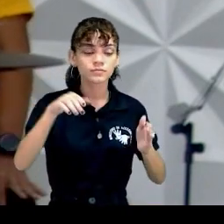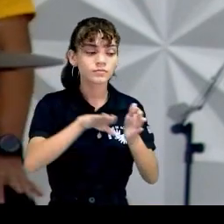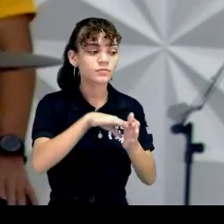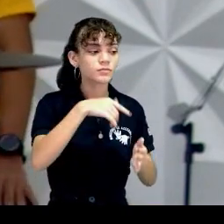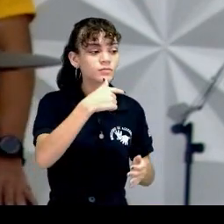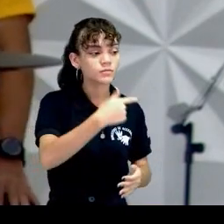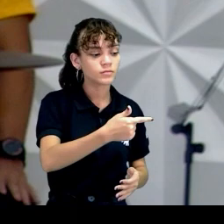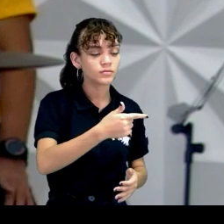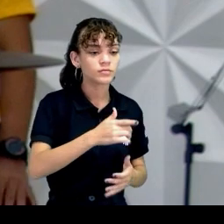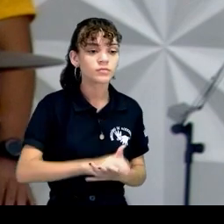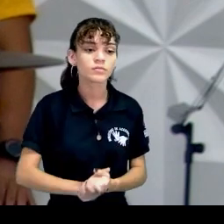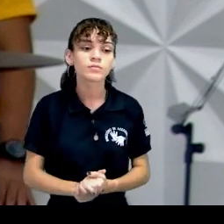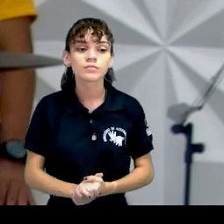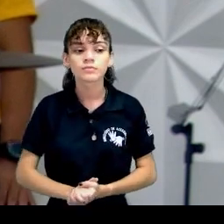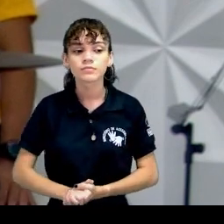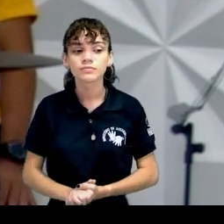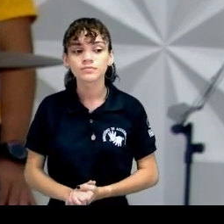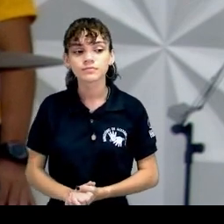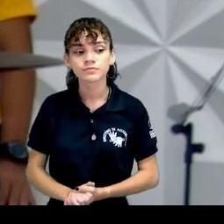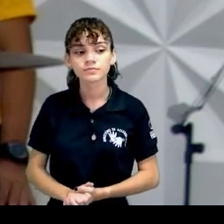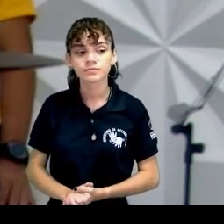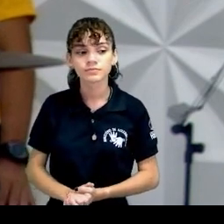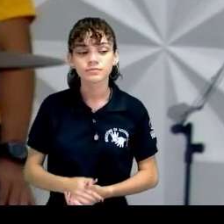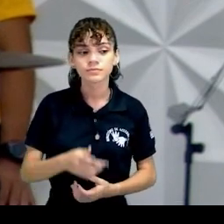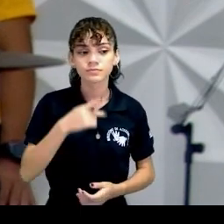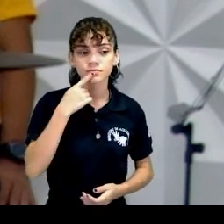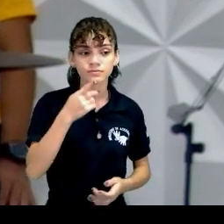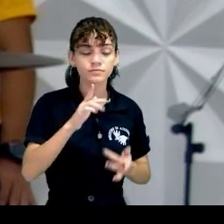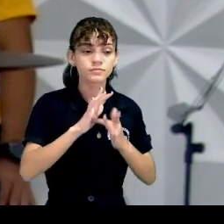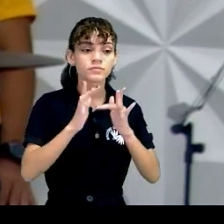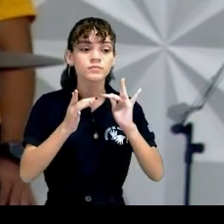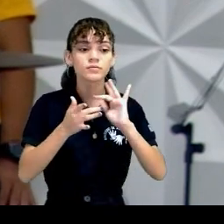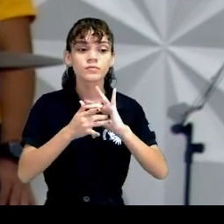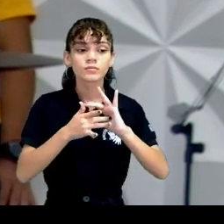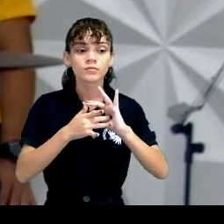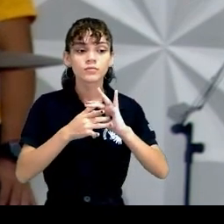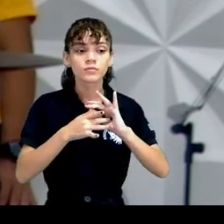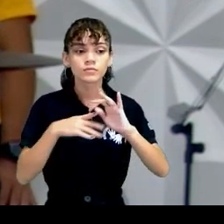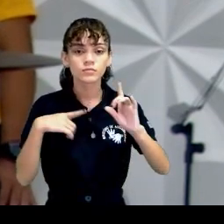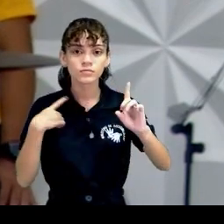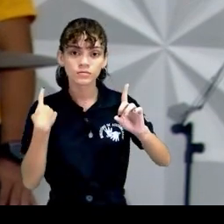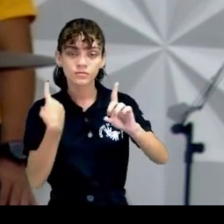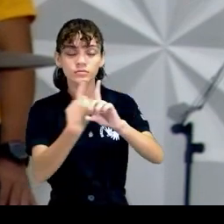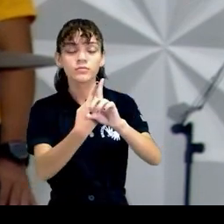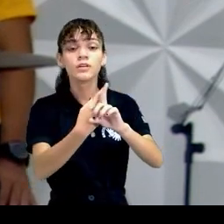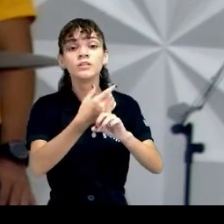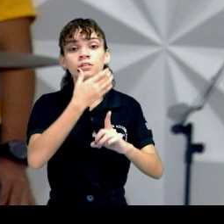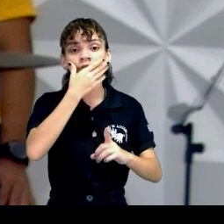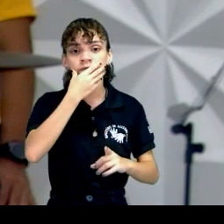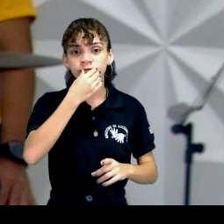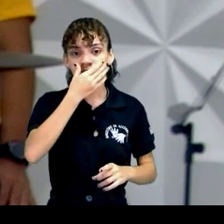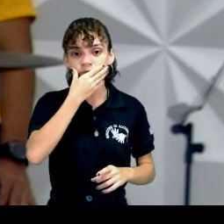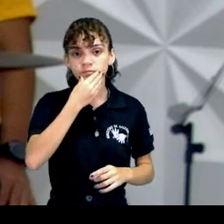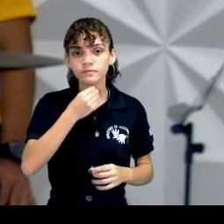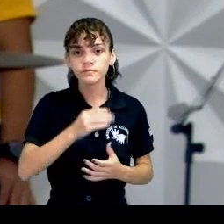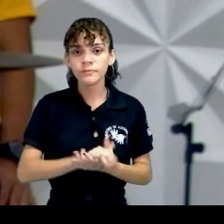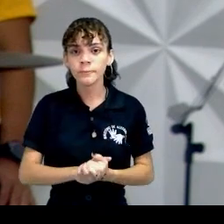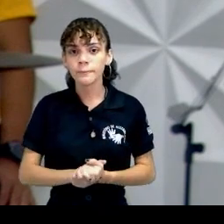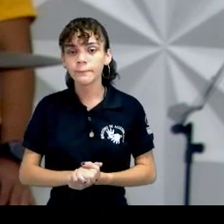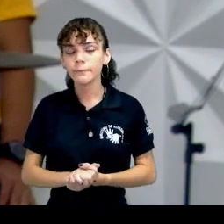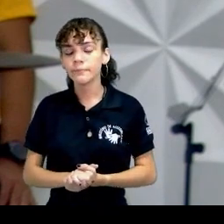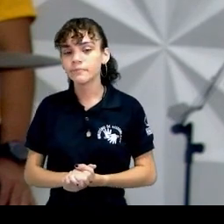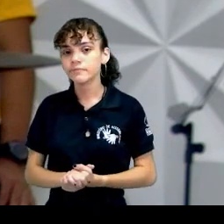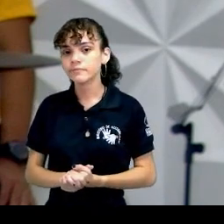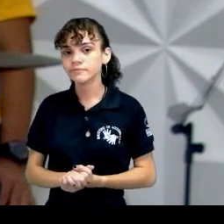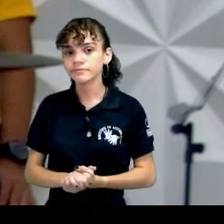aproxima de um homem, e esse homem traz todo um respaldo teológico de um Deus que